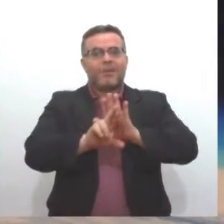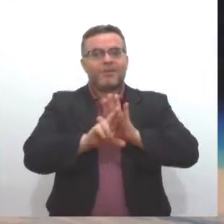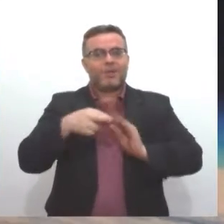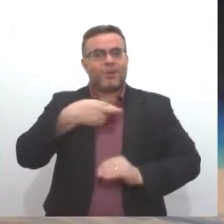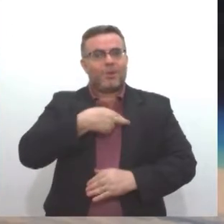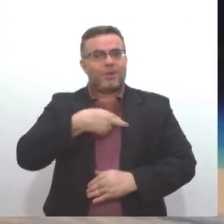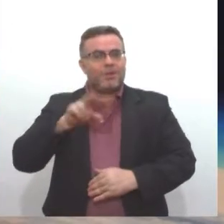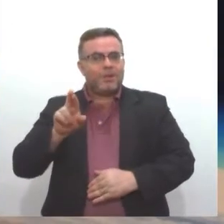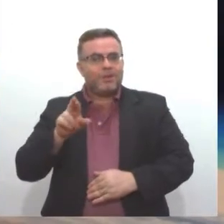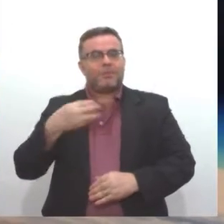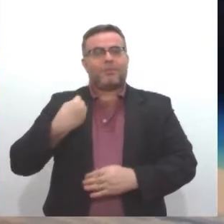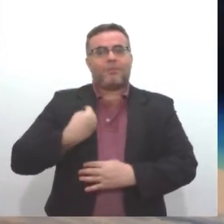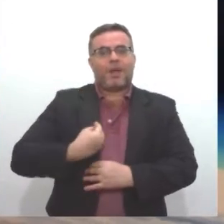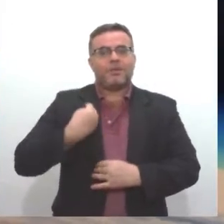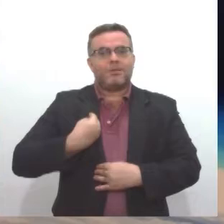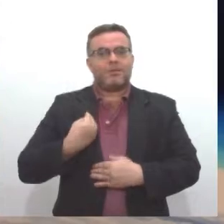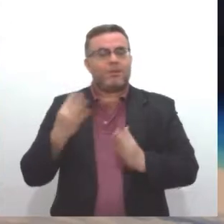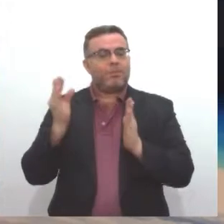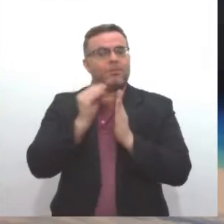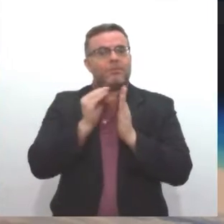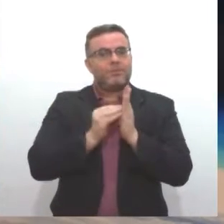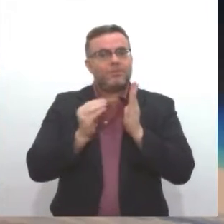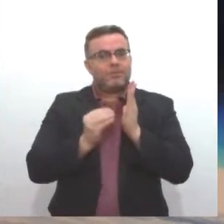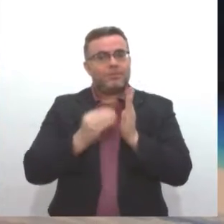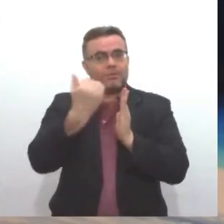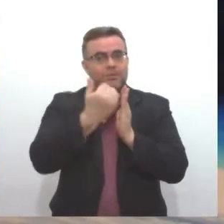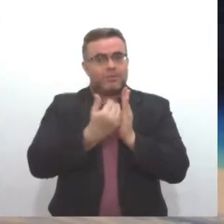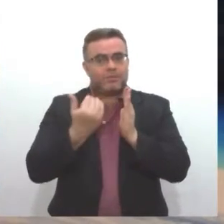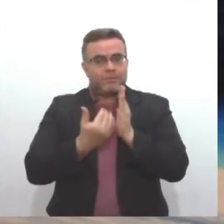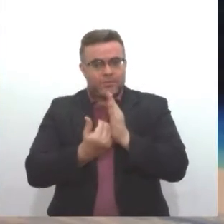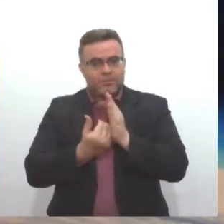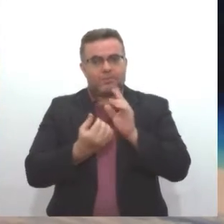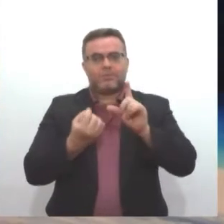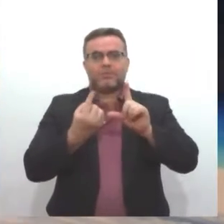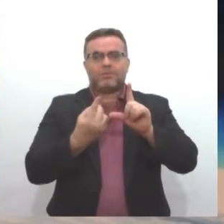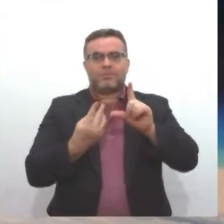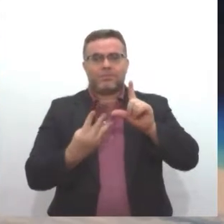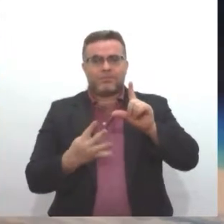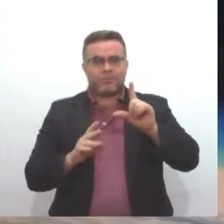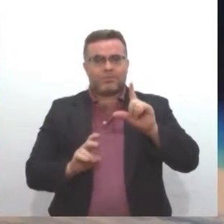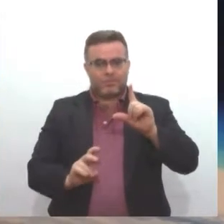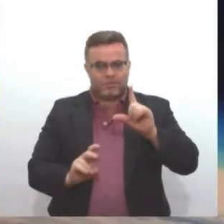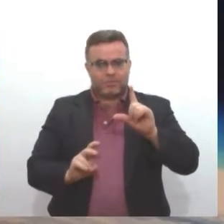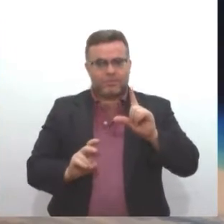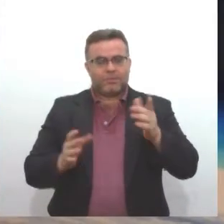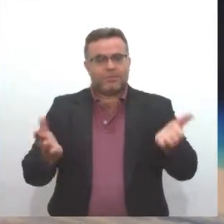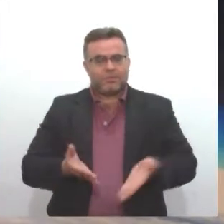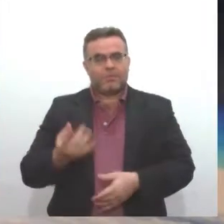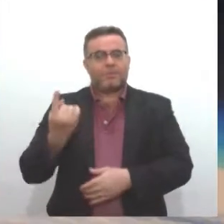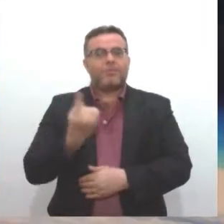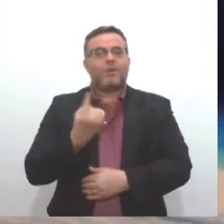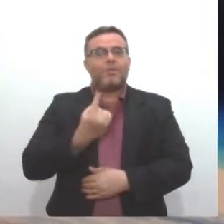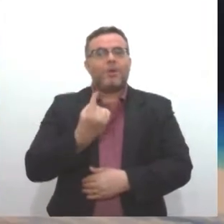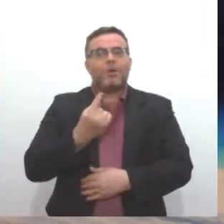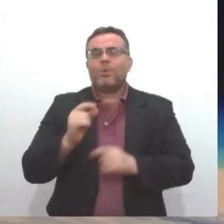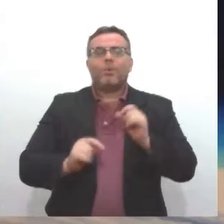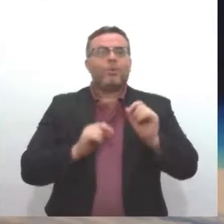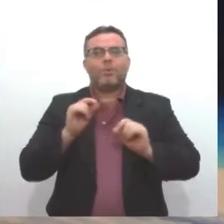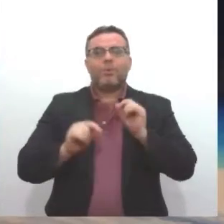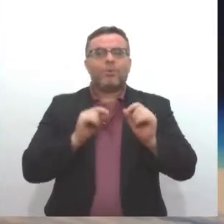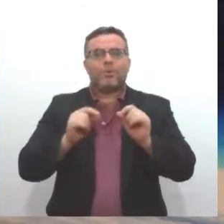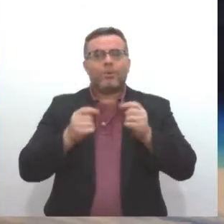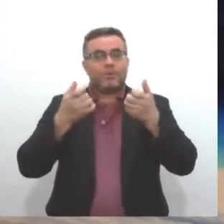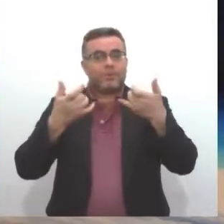participam desse projeto, distribuídos em 5 episódios. E neste primeiro dia, vamos saber o que é